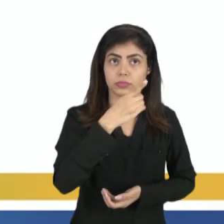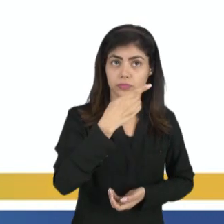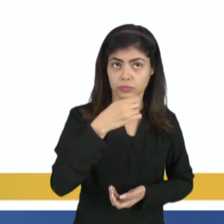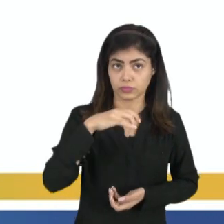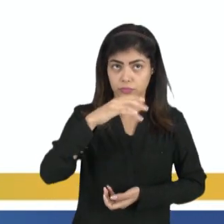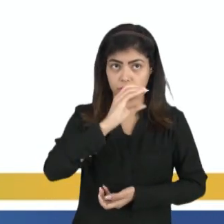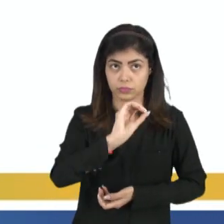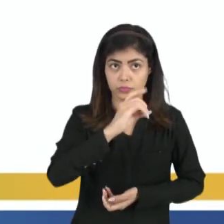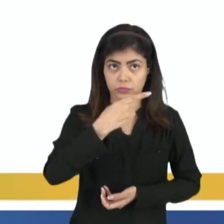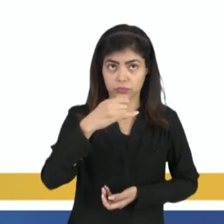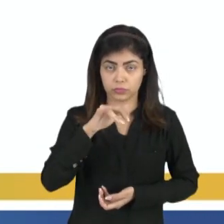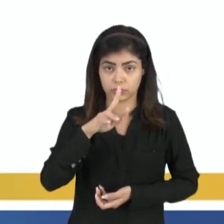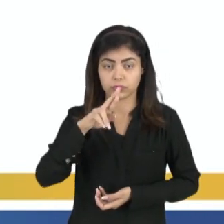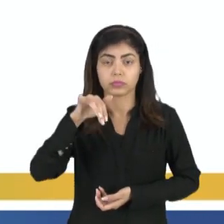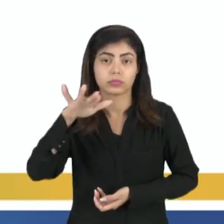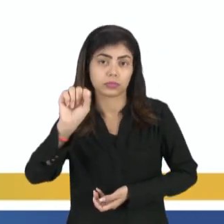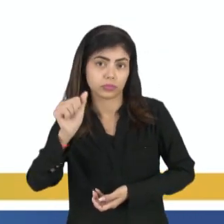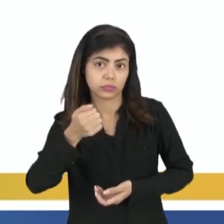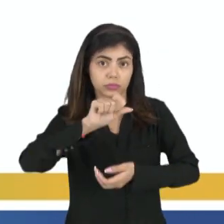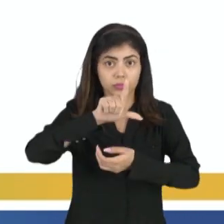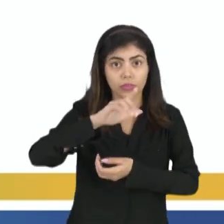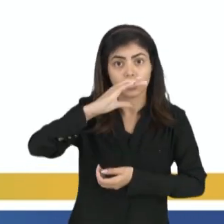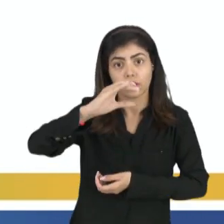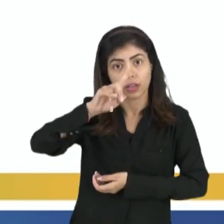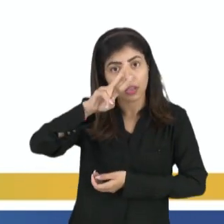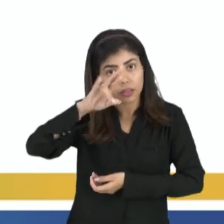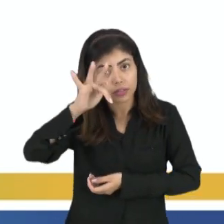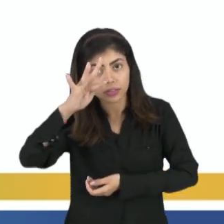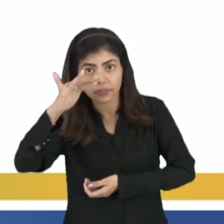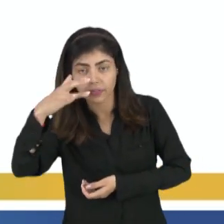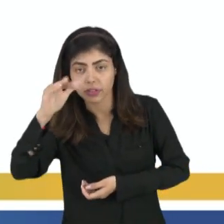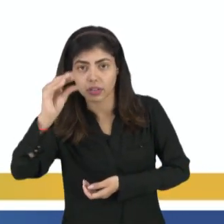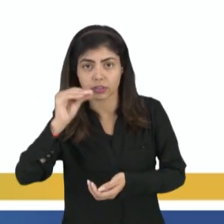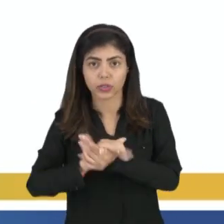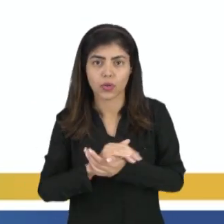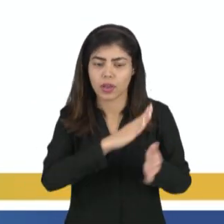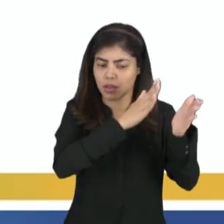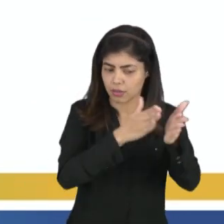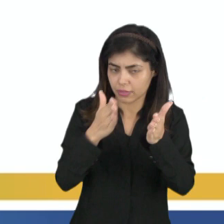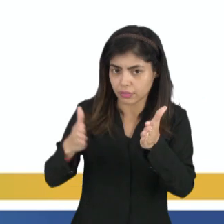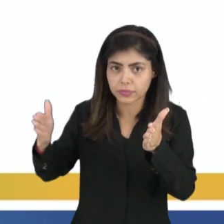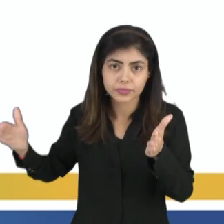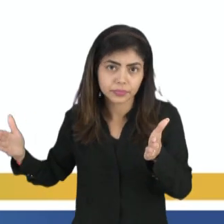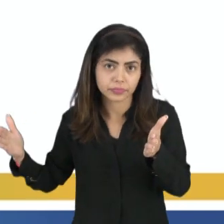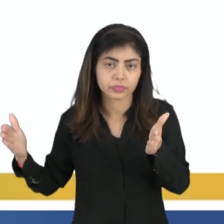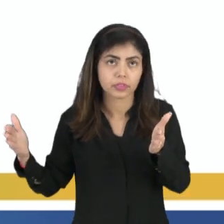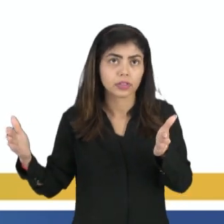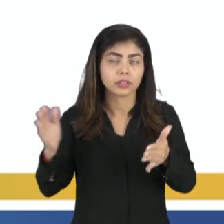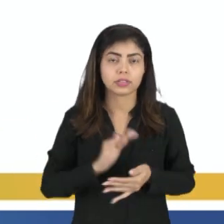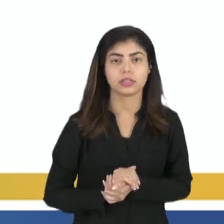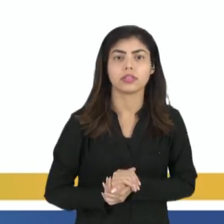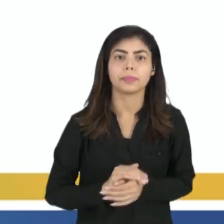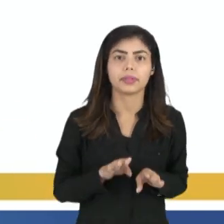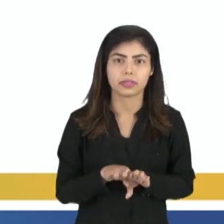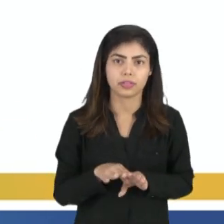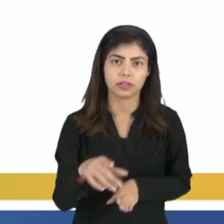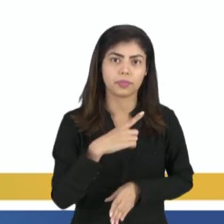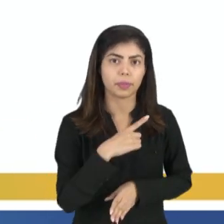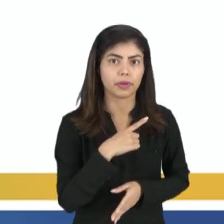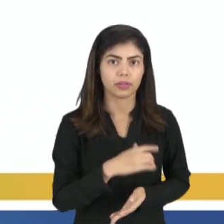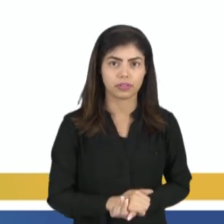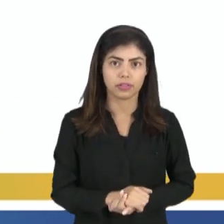vejam que aí nós temos uma classificação para que possamos seguir com a ideia de tonicidade